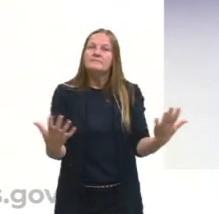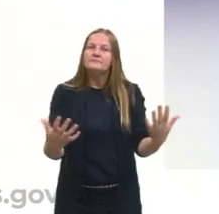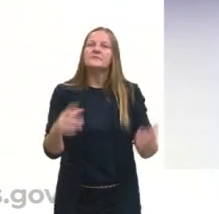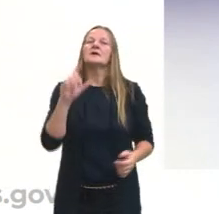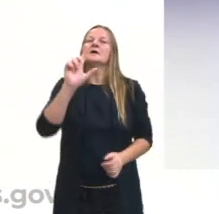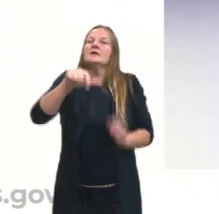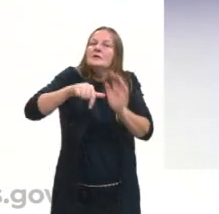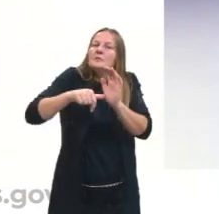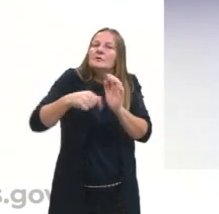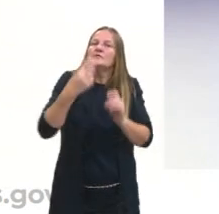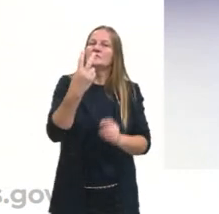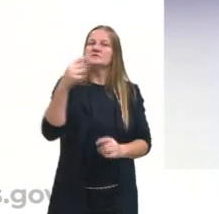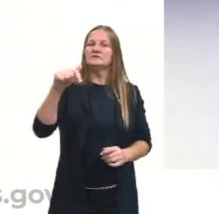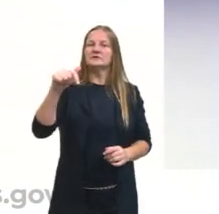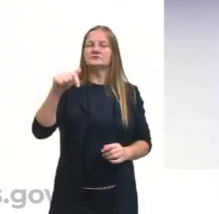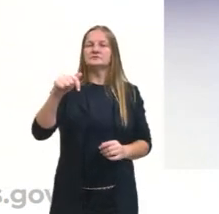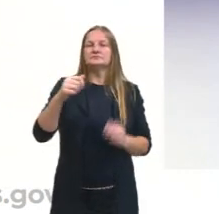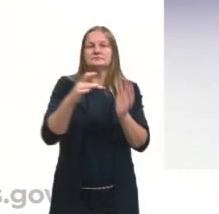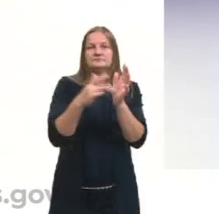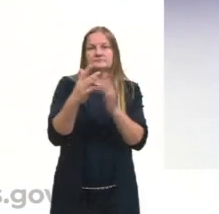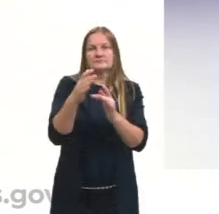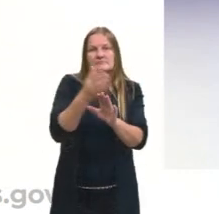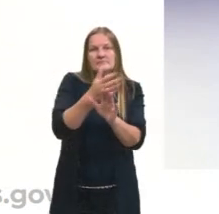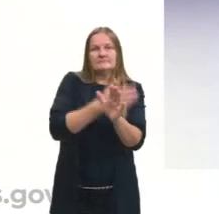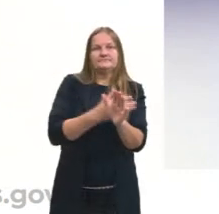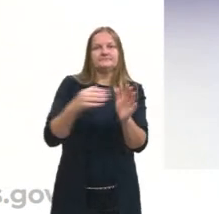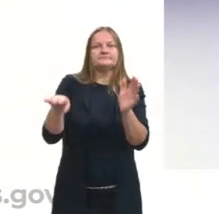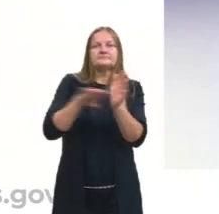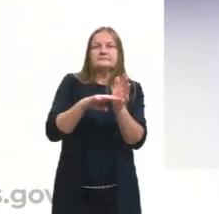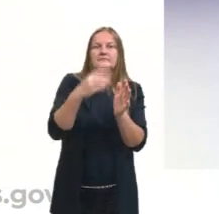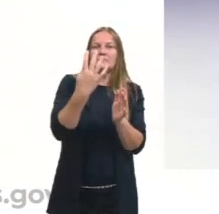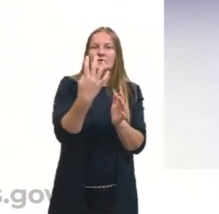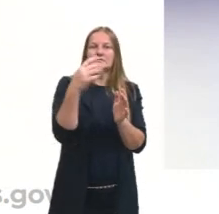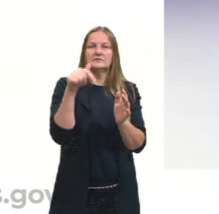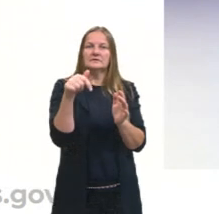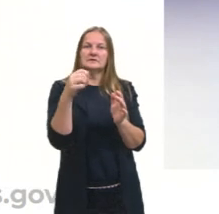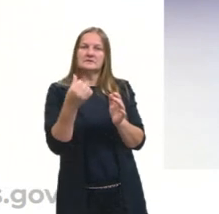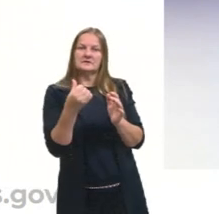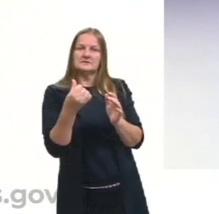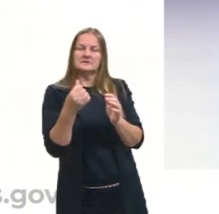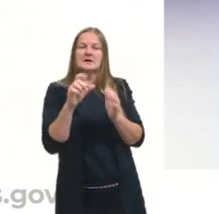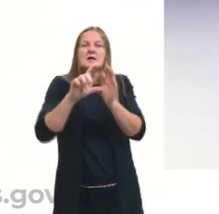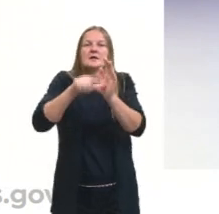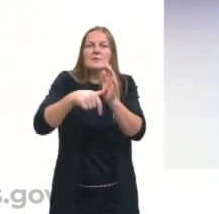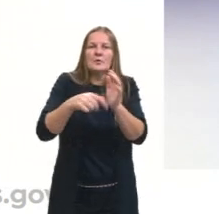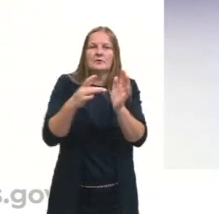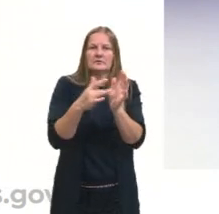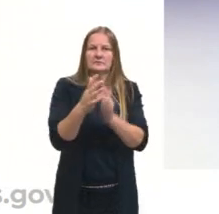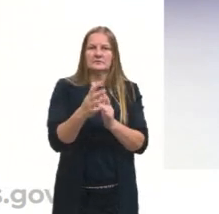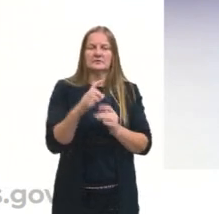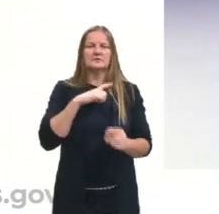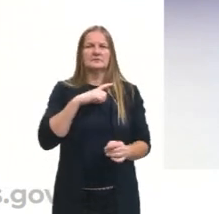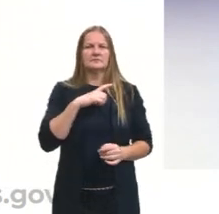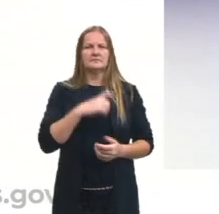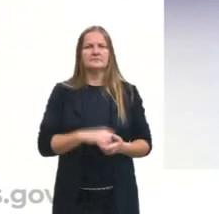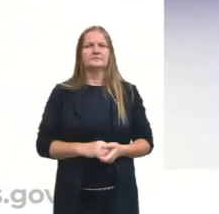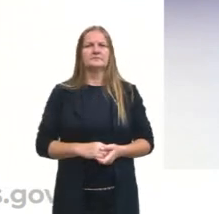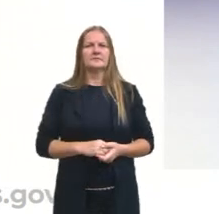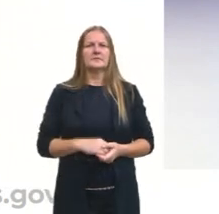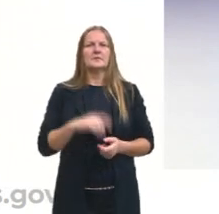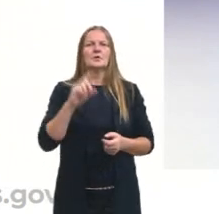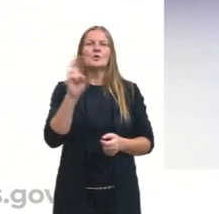de 27 antes de Cristo até 476 depois de Cristo vai ser o período do Império